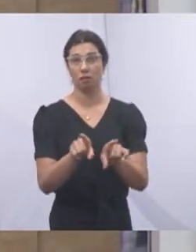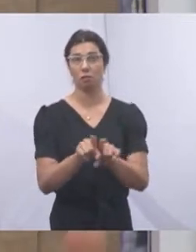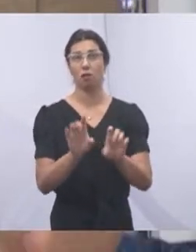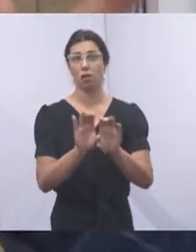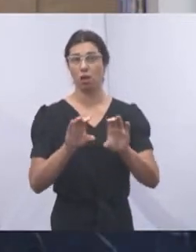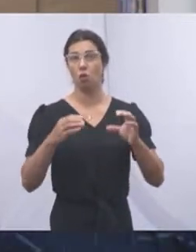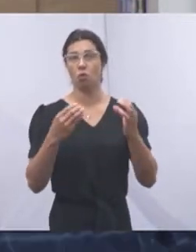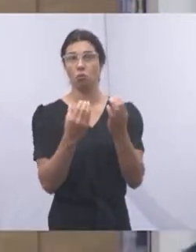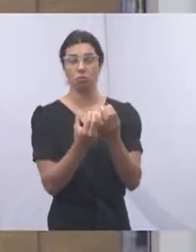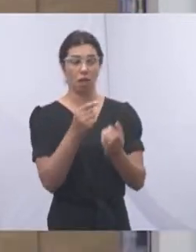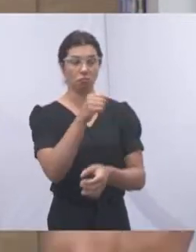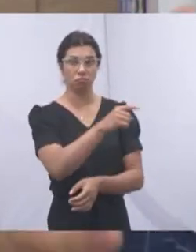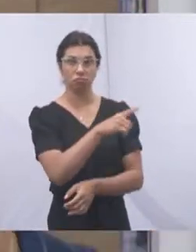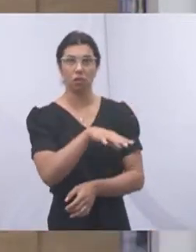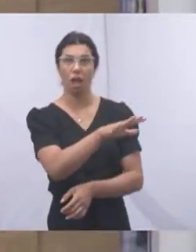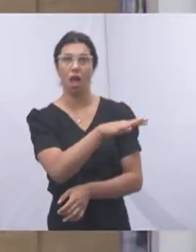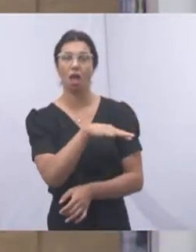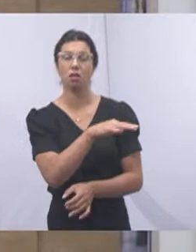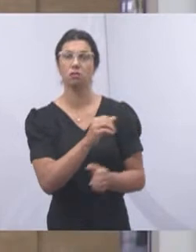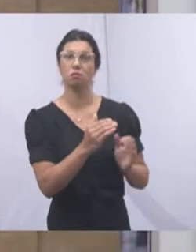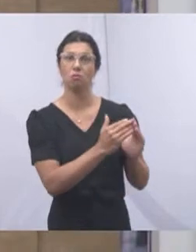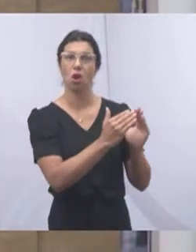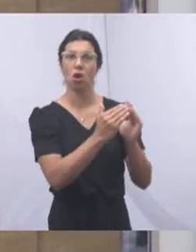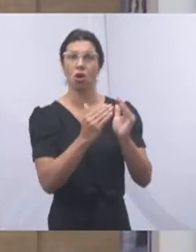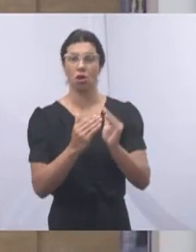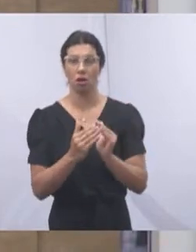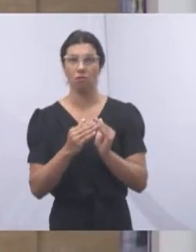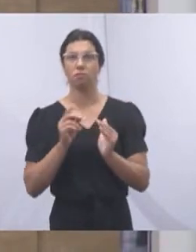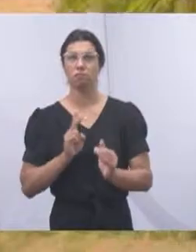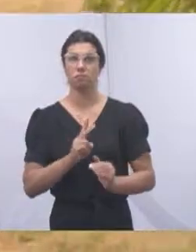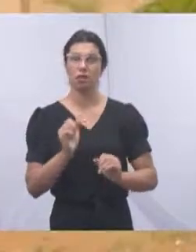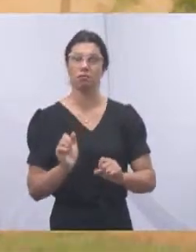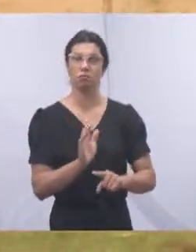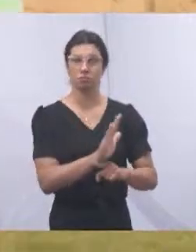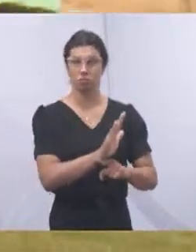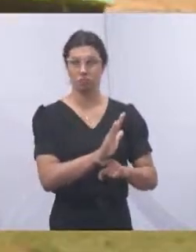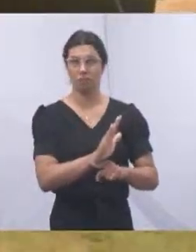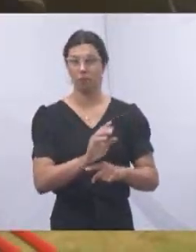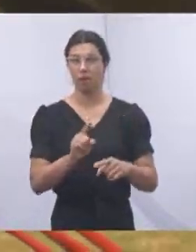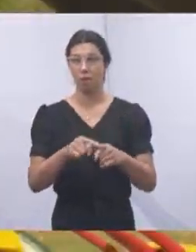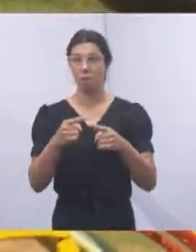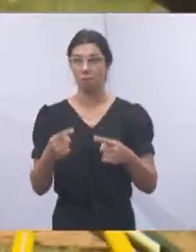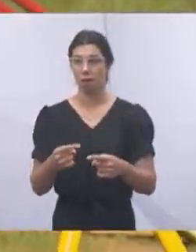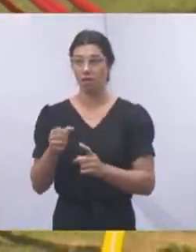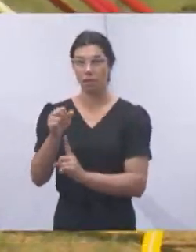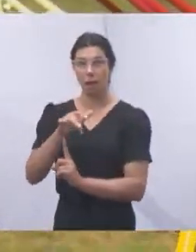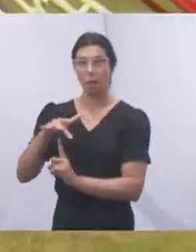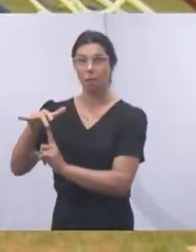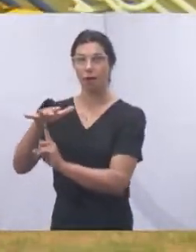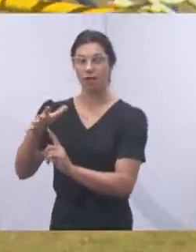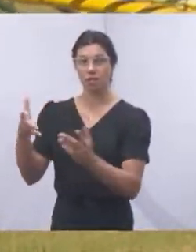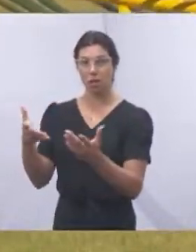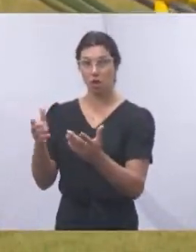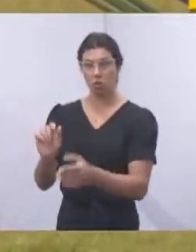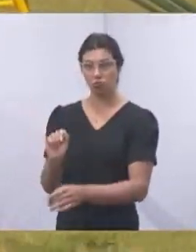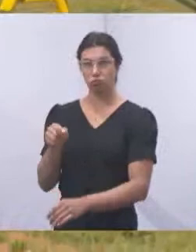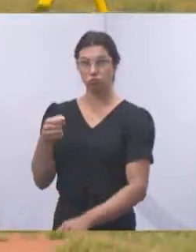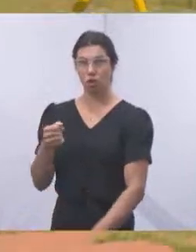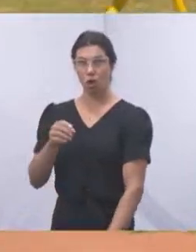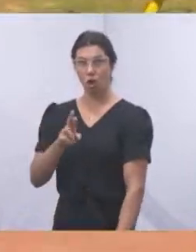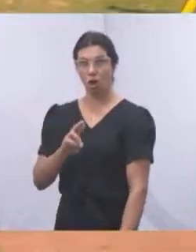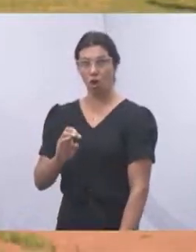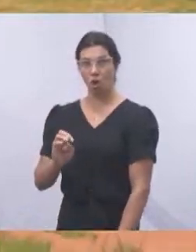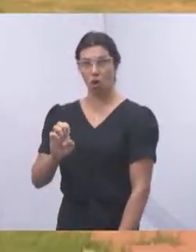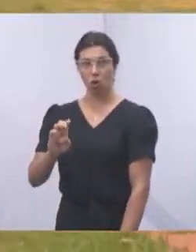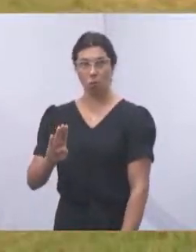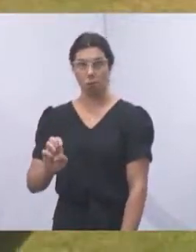as filhas foram residir e tal. Ele teve uma participação muito importante. A praça, que receberá o nome de Roberto, ocupa